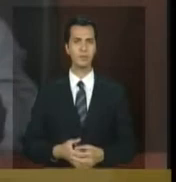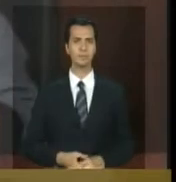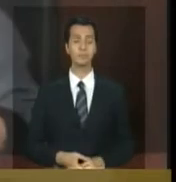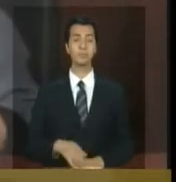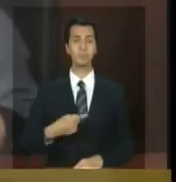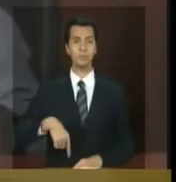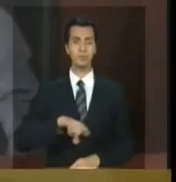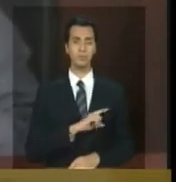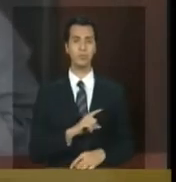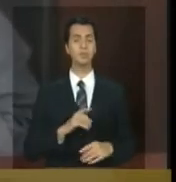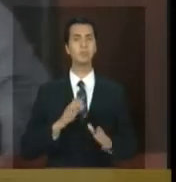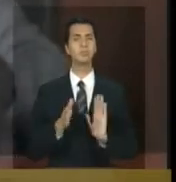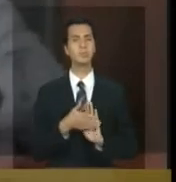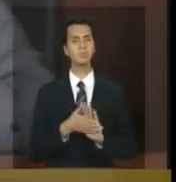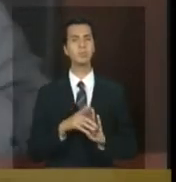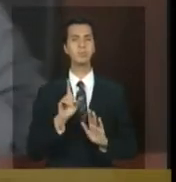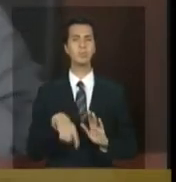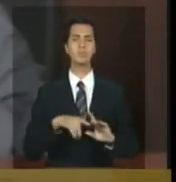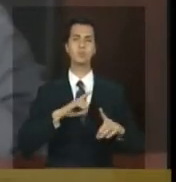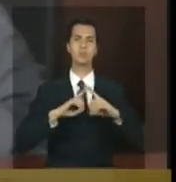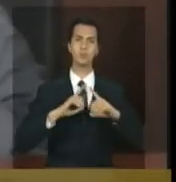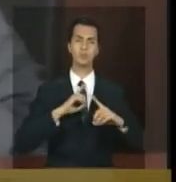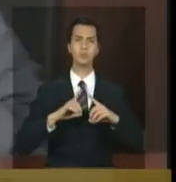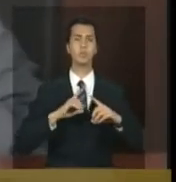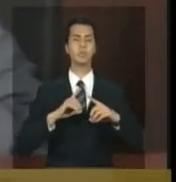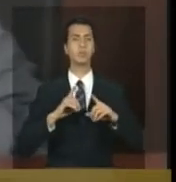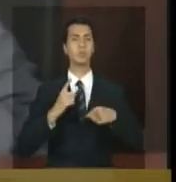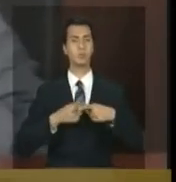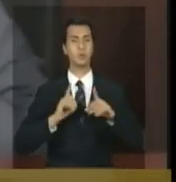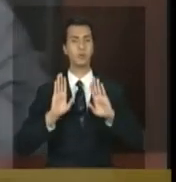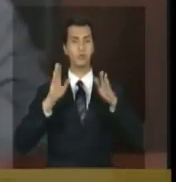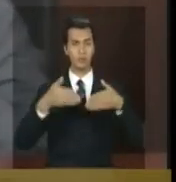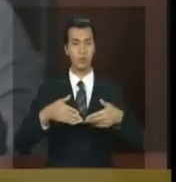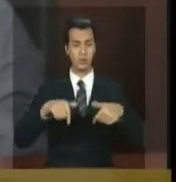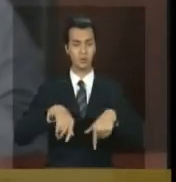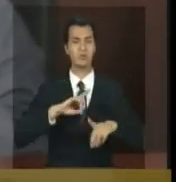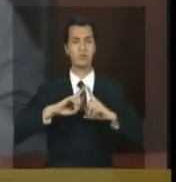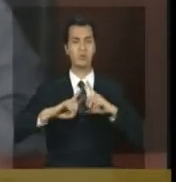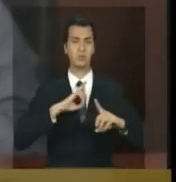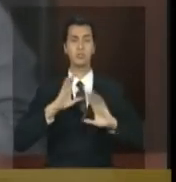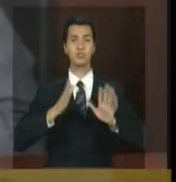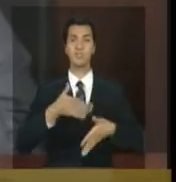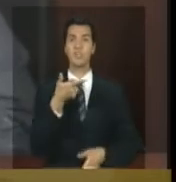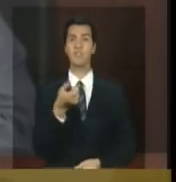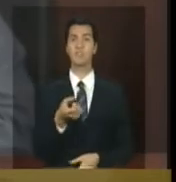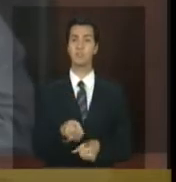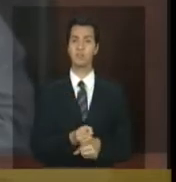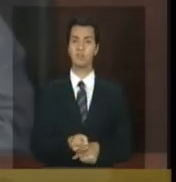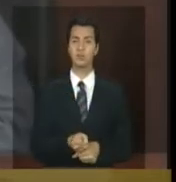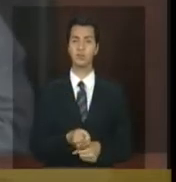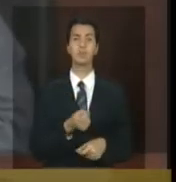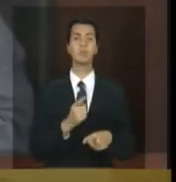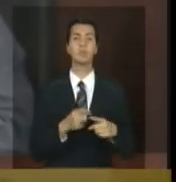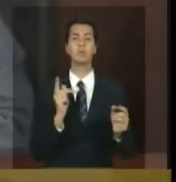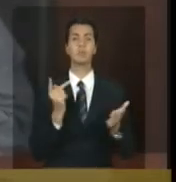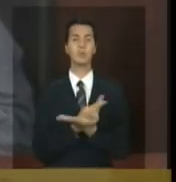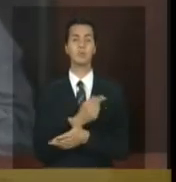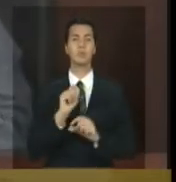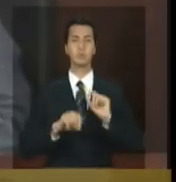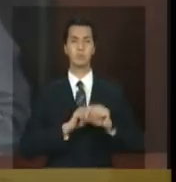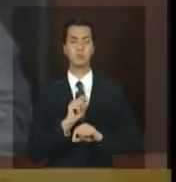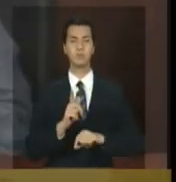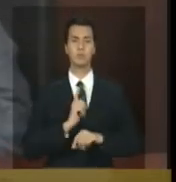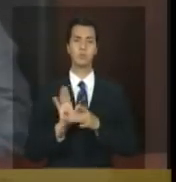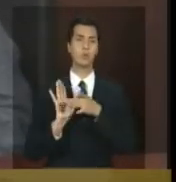propor novos modelos de desenvolvimento, que este fórum debate há 20 anos, que, na realidade, você tem aí